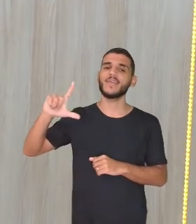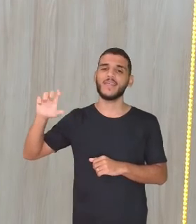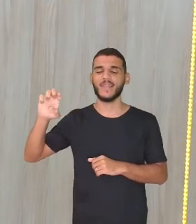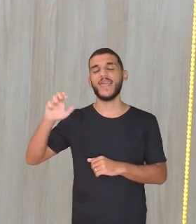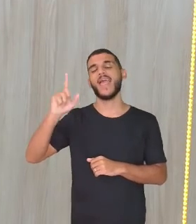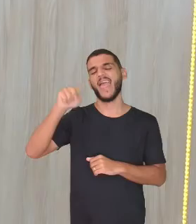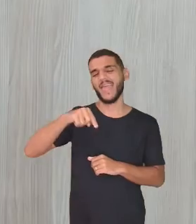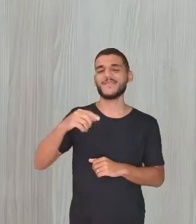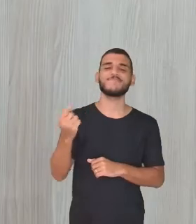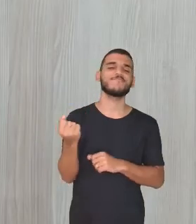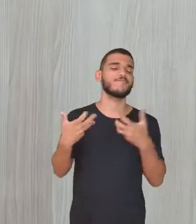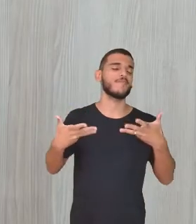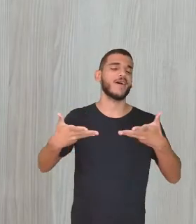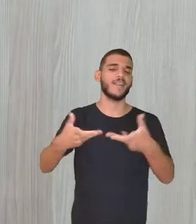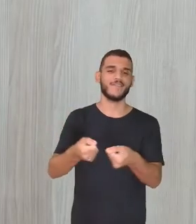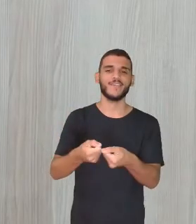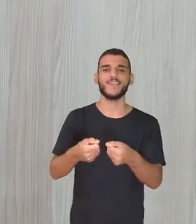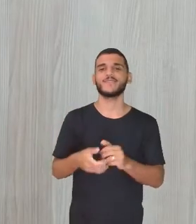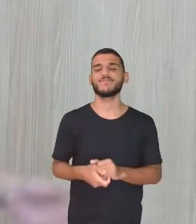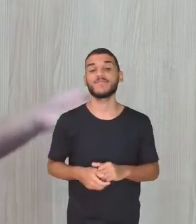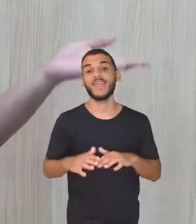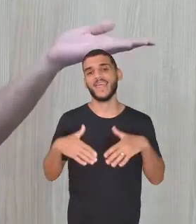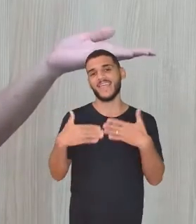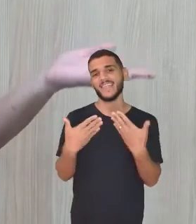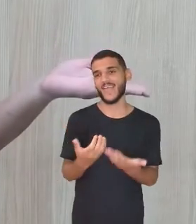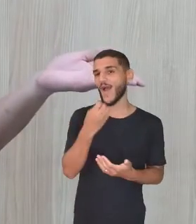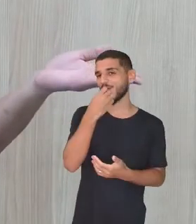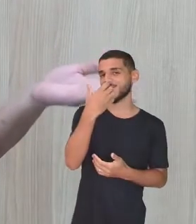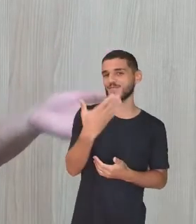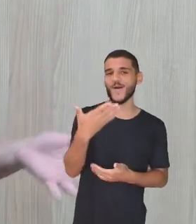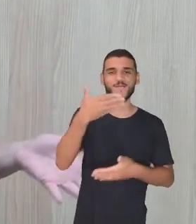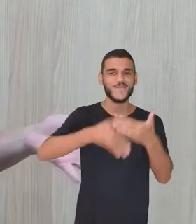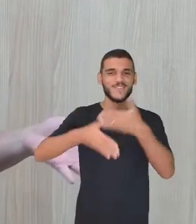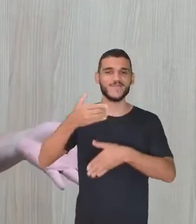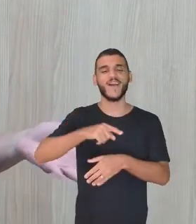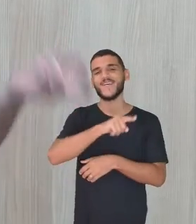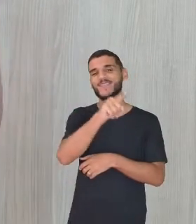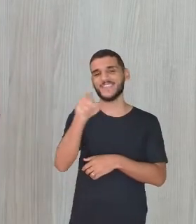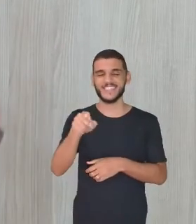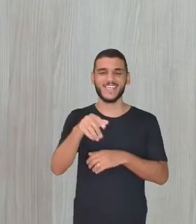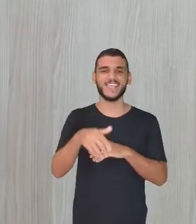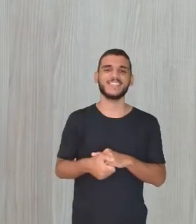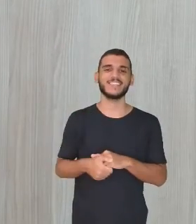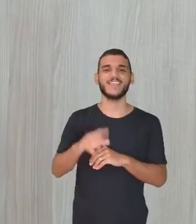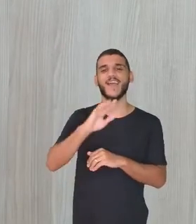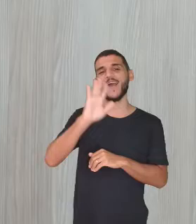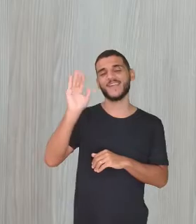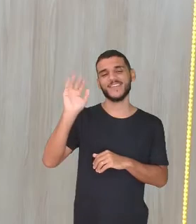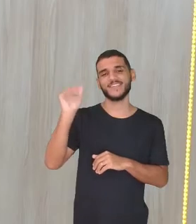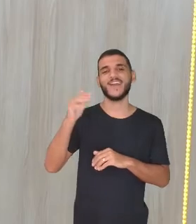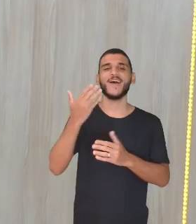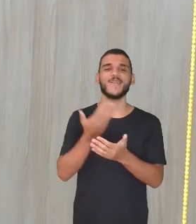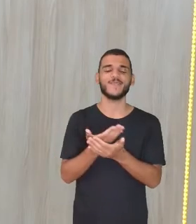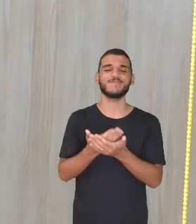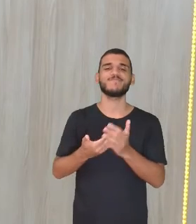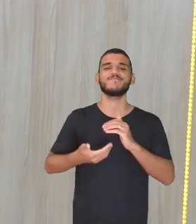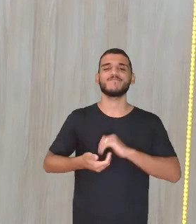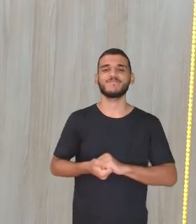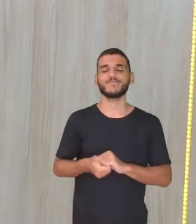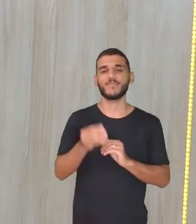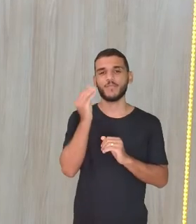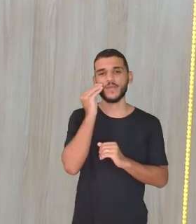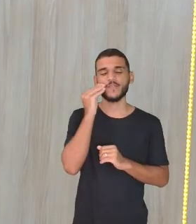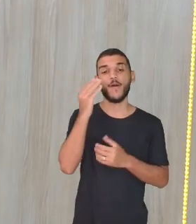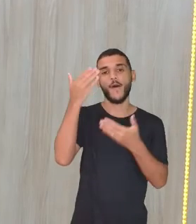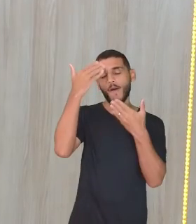na próxima, viu? Sim, senhora. Como sempre, foi um prazer estar aqui com vocês. Até a próxima, viu? Um beijo. Então,